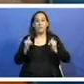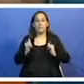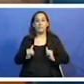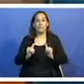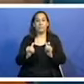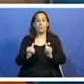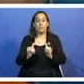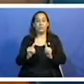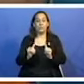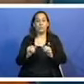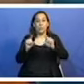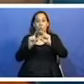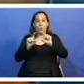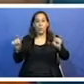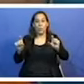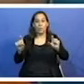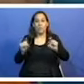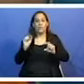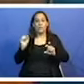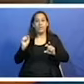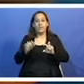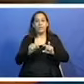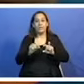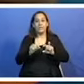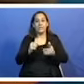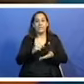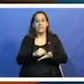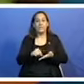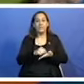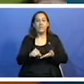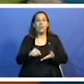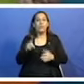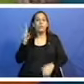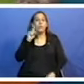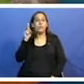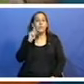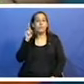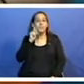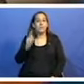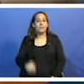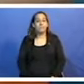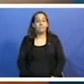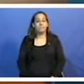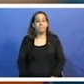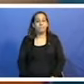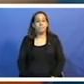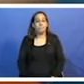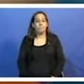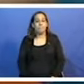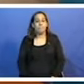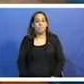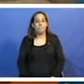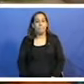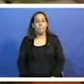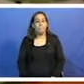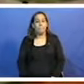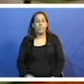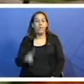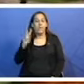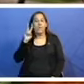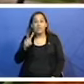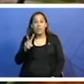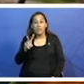informações. O título, o autor e a data de publicação. Tá muito fácil, né? E olhando as